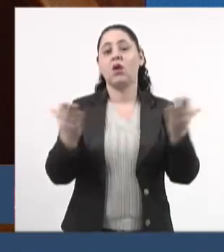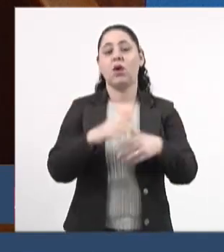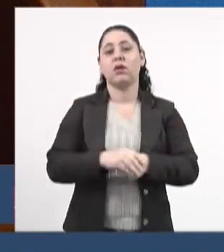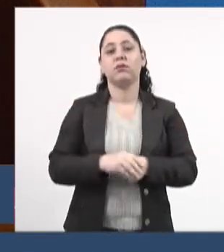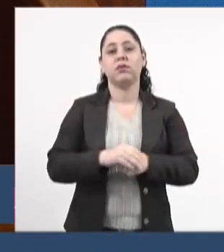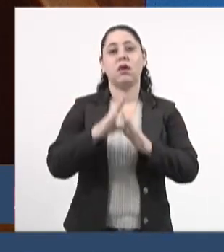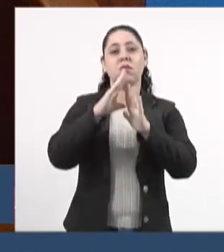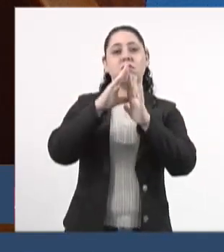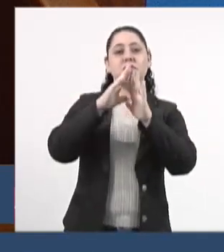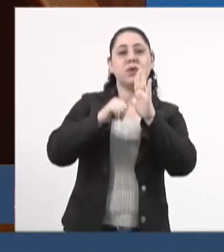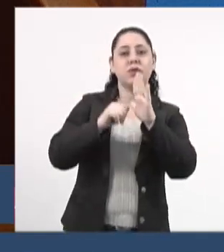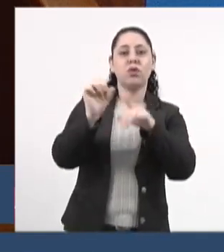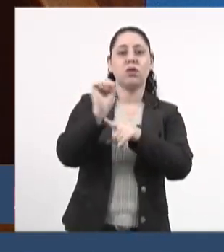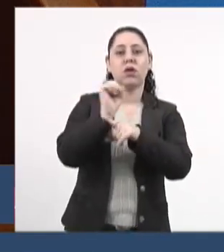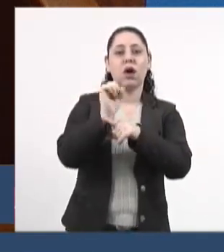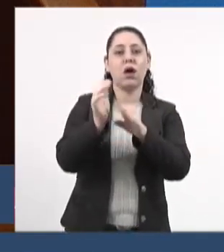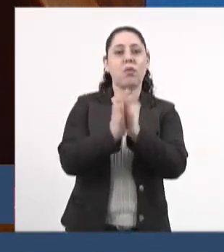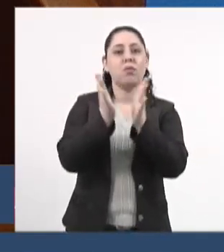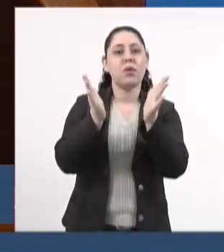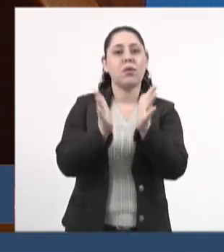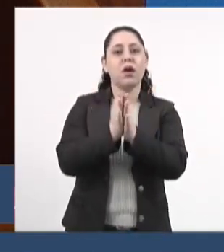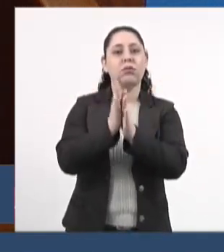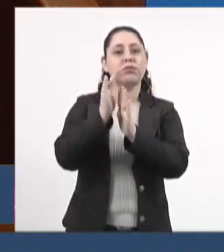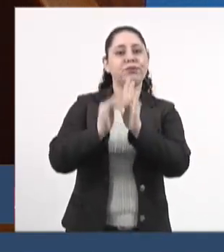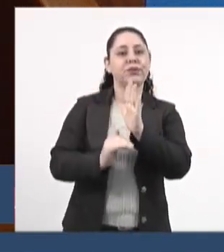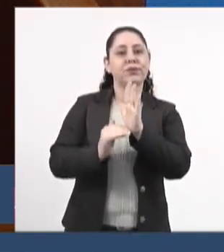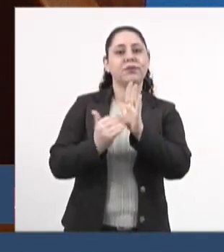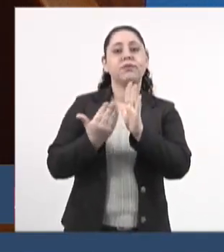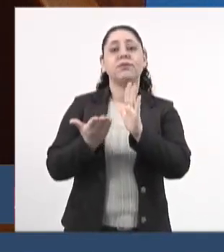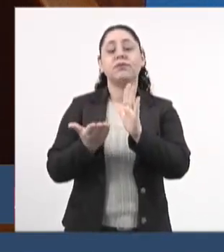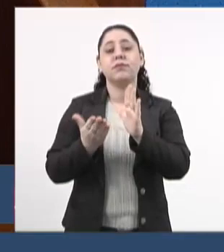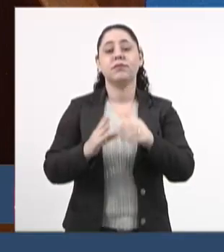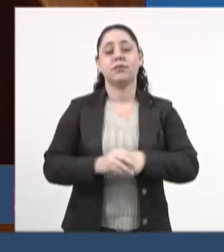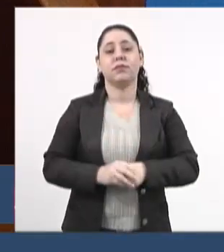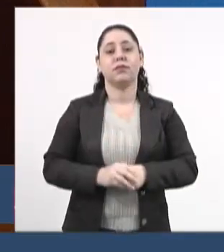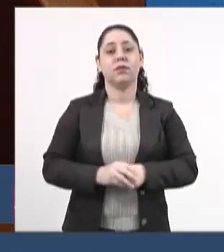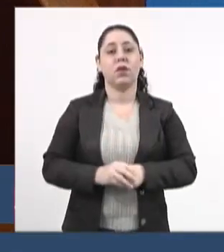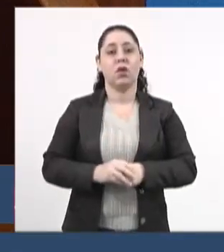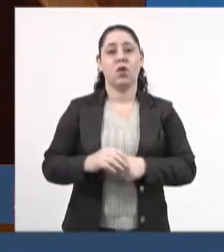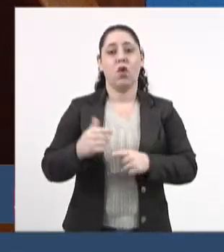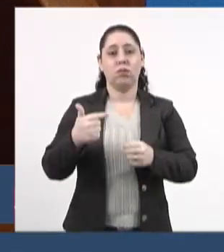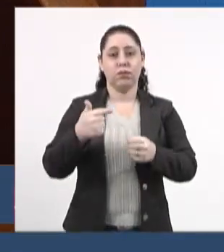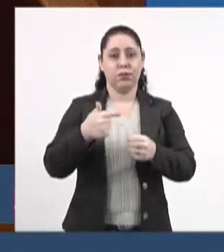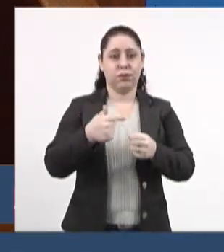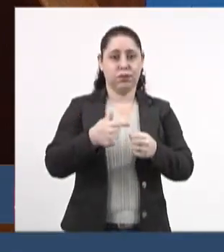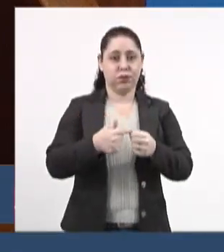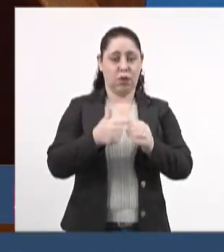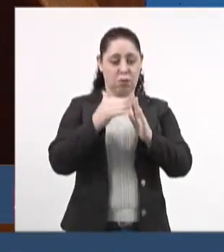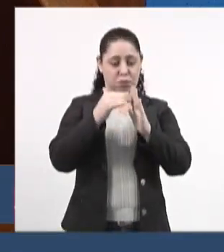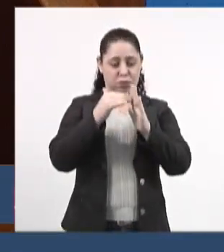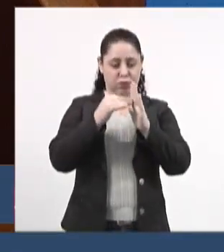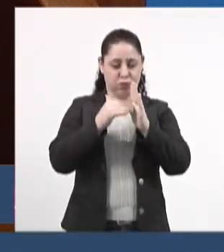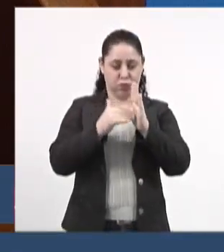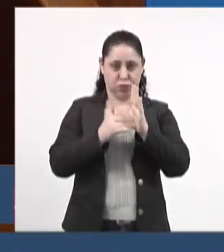para baixar o preço do carro popular. O preço dos combustíveis